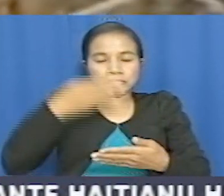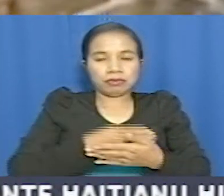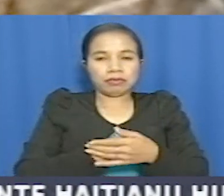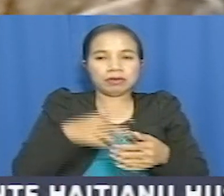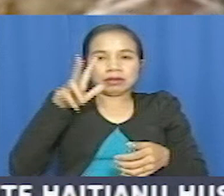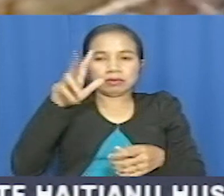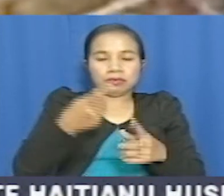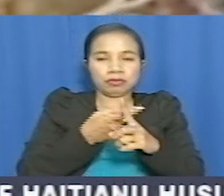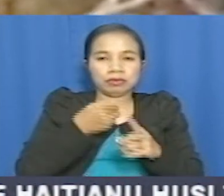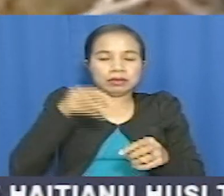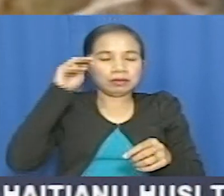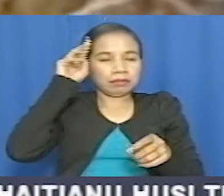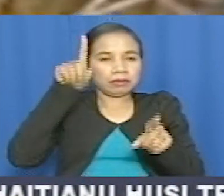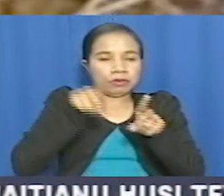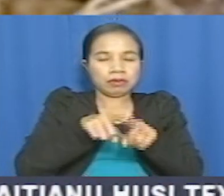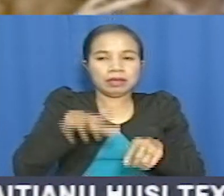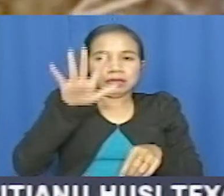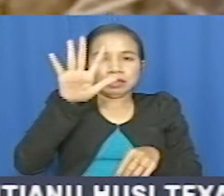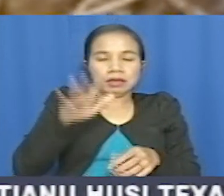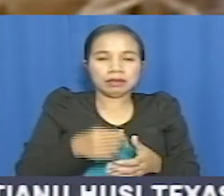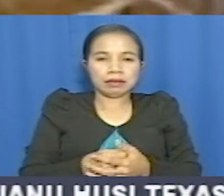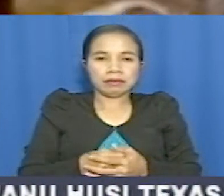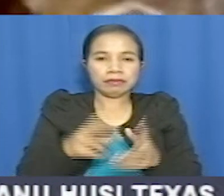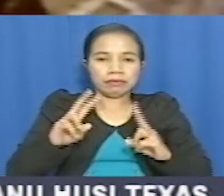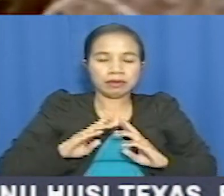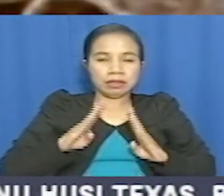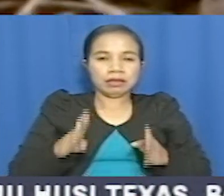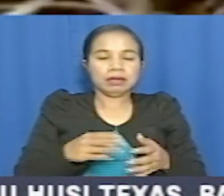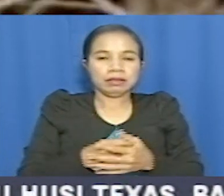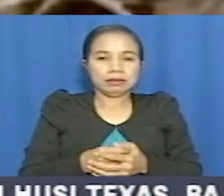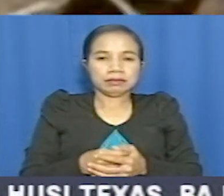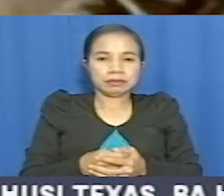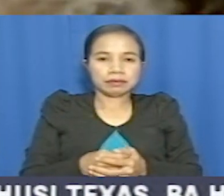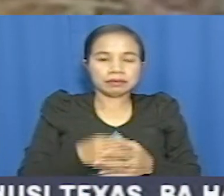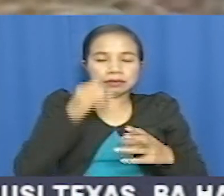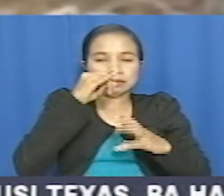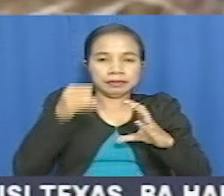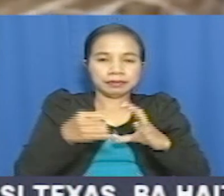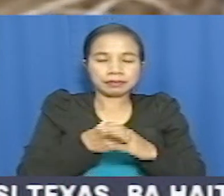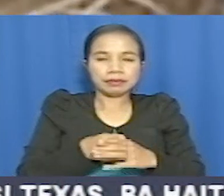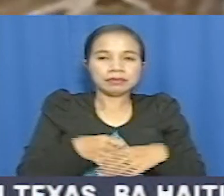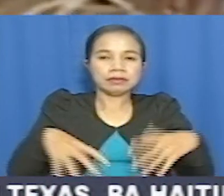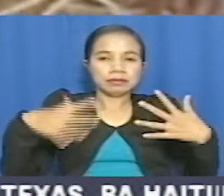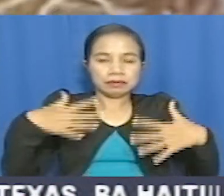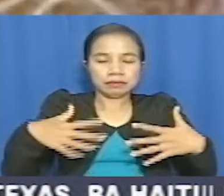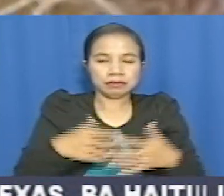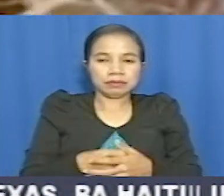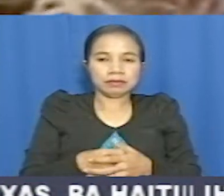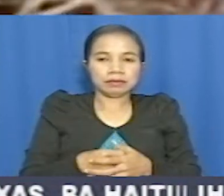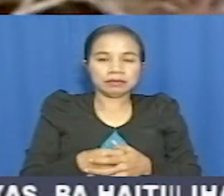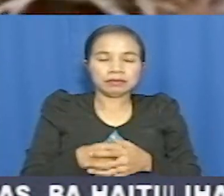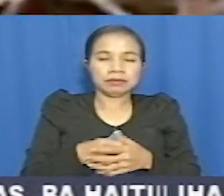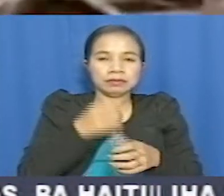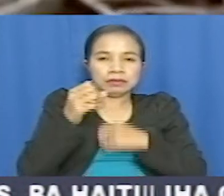Husi Maung Aling, Naing Lima. Saudoso Biques Fuik, envolve e resistência a Huhu